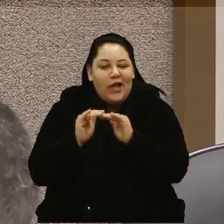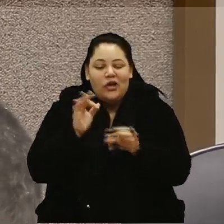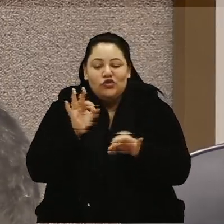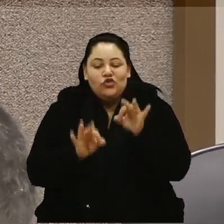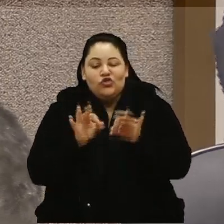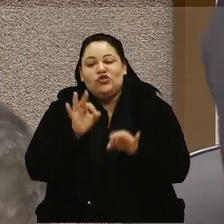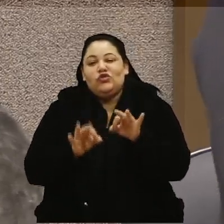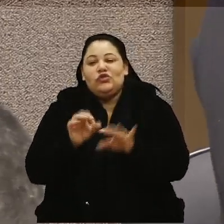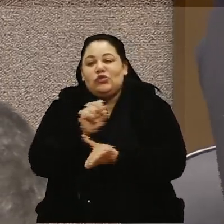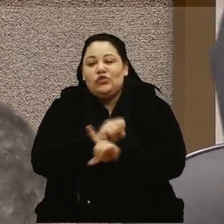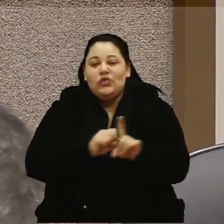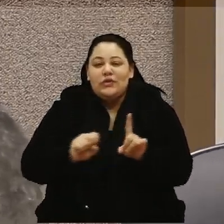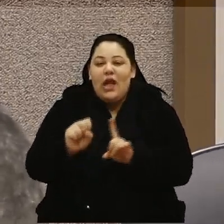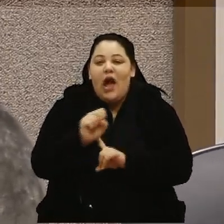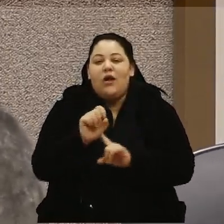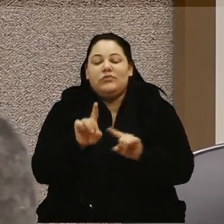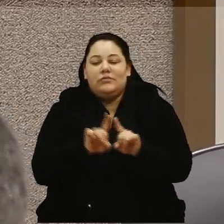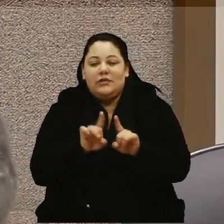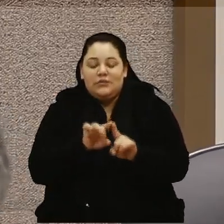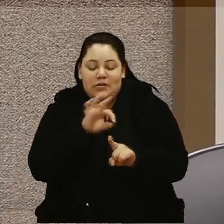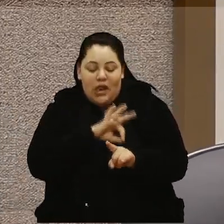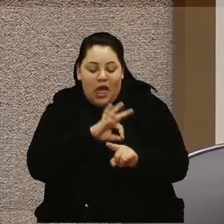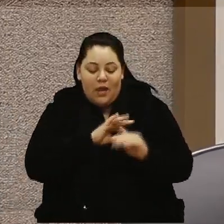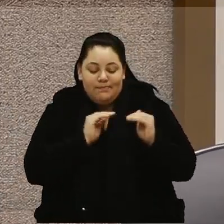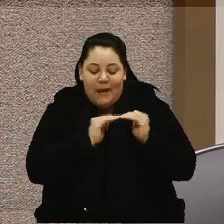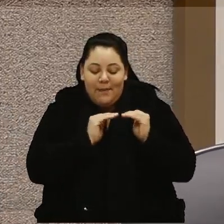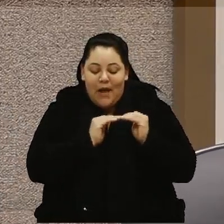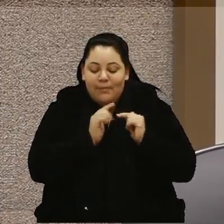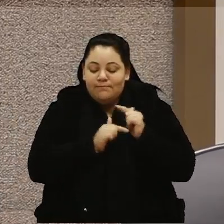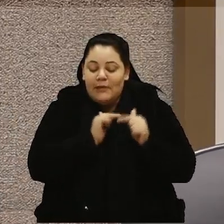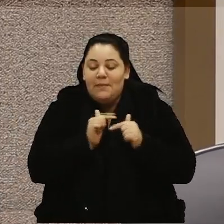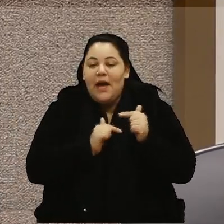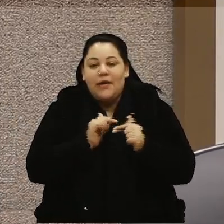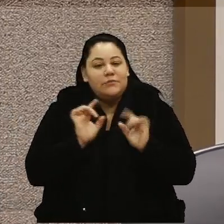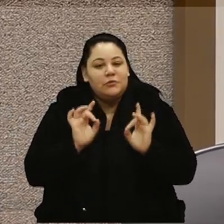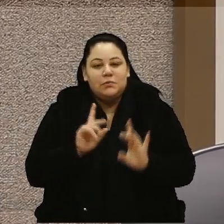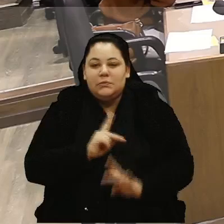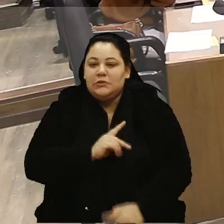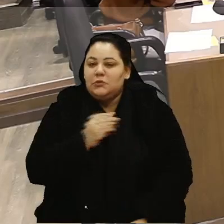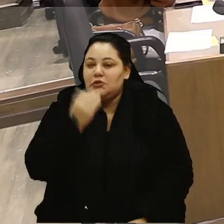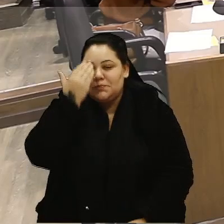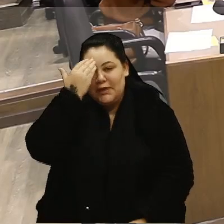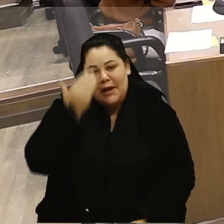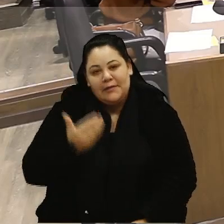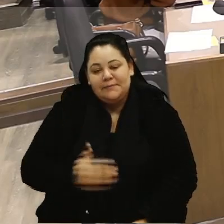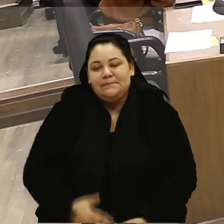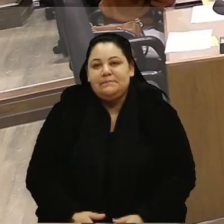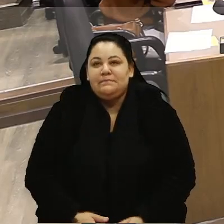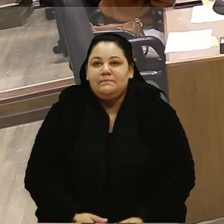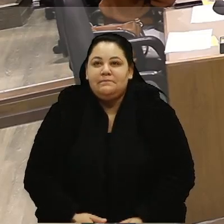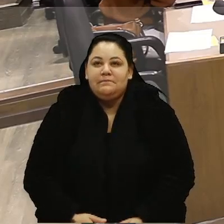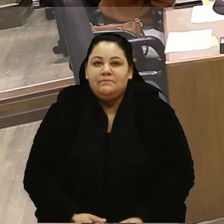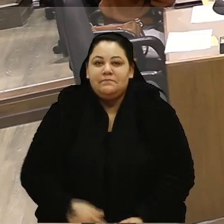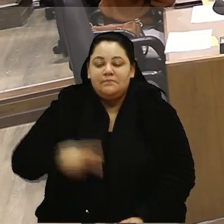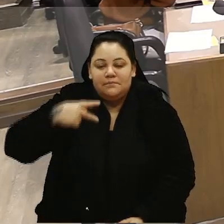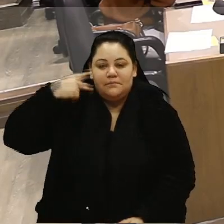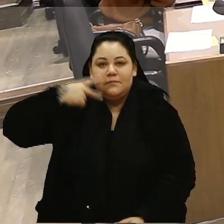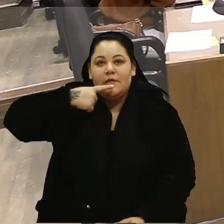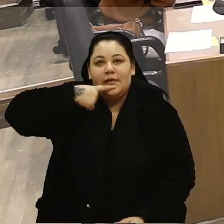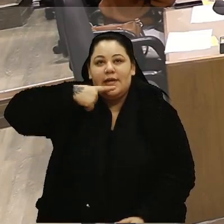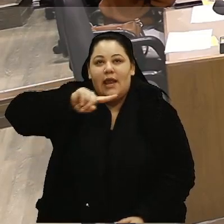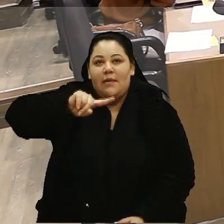social, de salário digno, de emprego, assim por diante. Era isso, senhor presidente. Muito obrigado. Obrigado. Com a palavra, o vereador Caleb